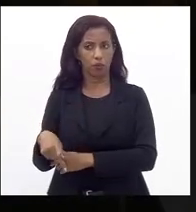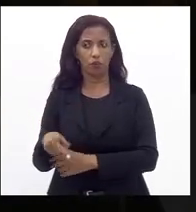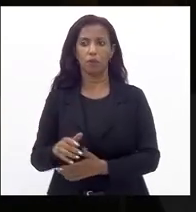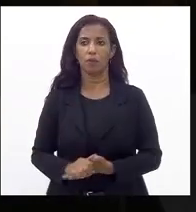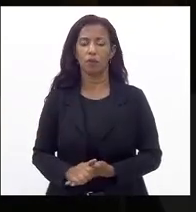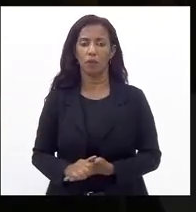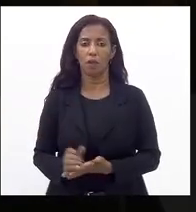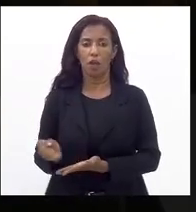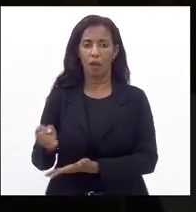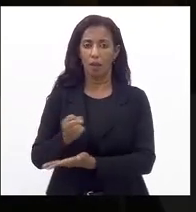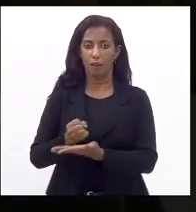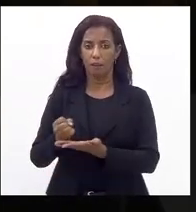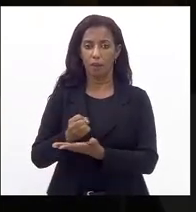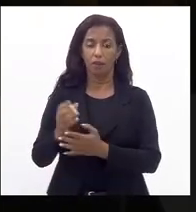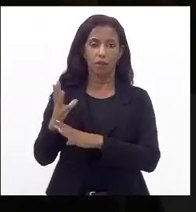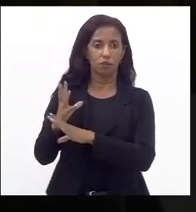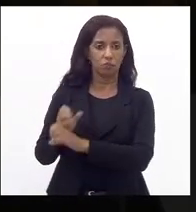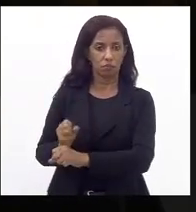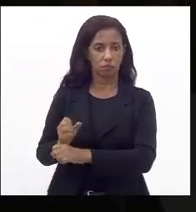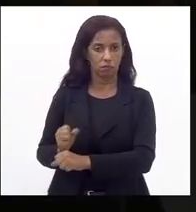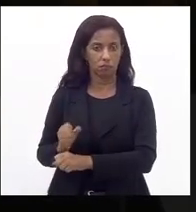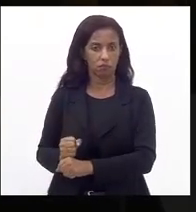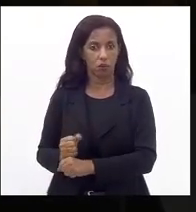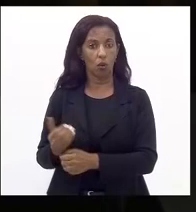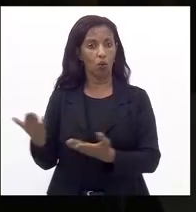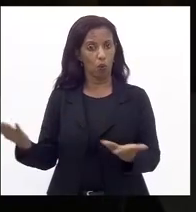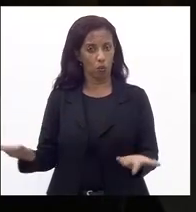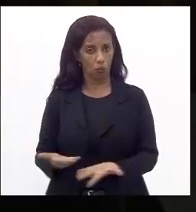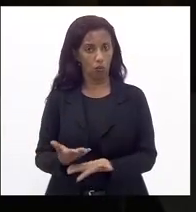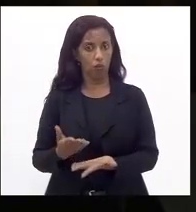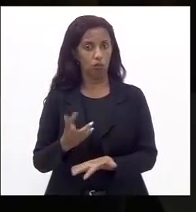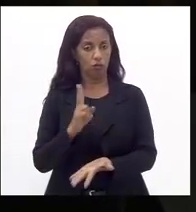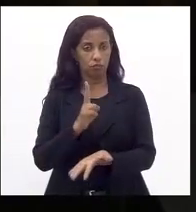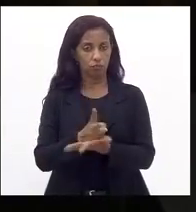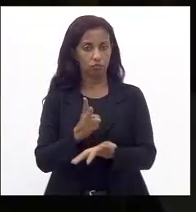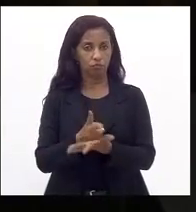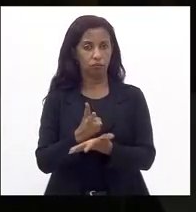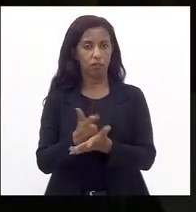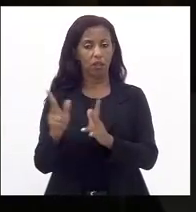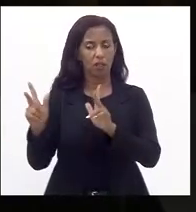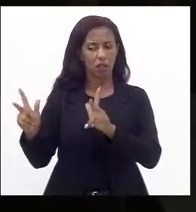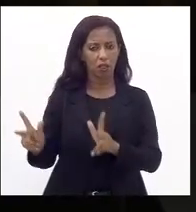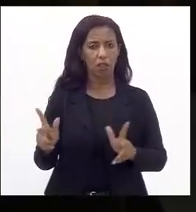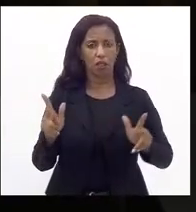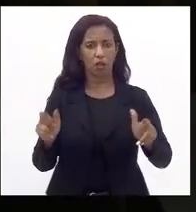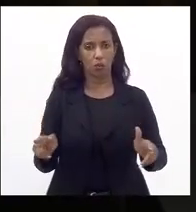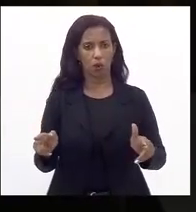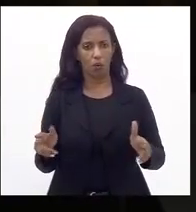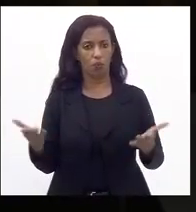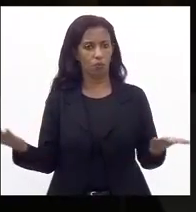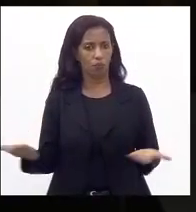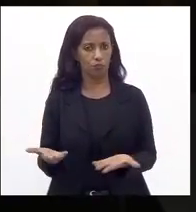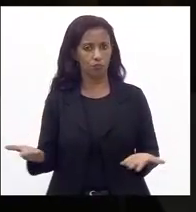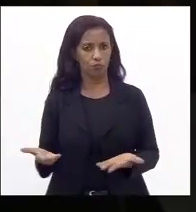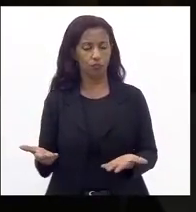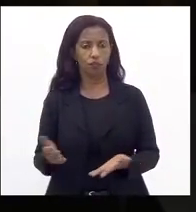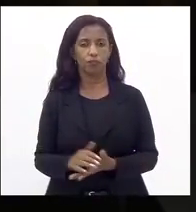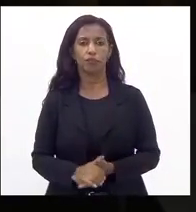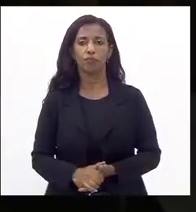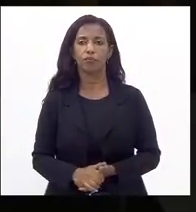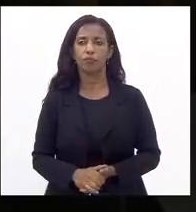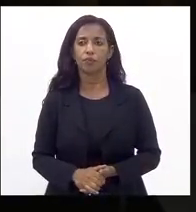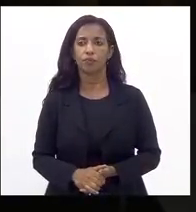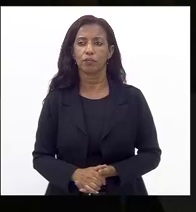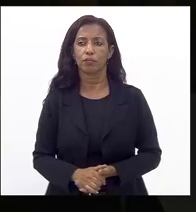a base de cálculo atualmente em vigor por Servidores Públicos do Estado do Rio de Janeiro que